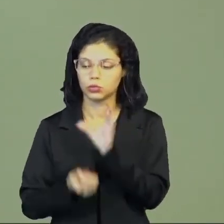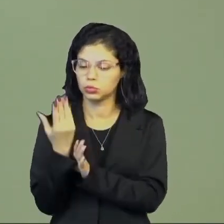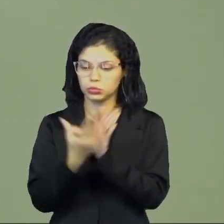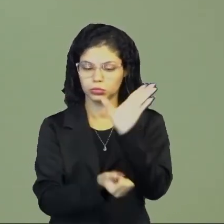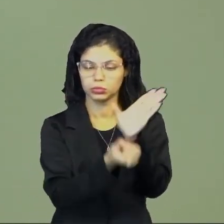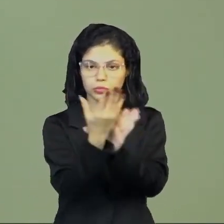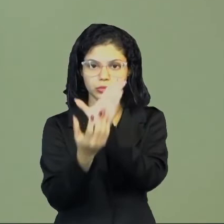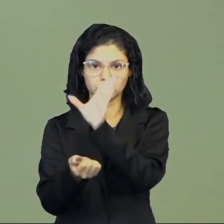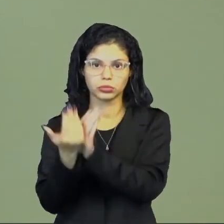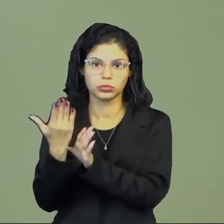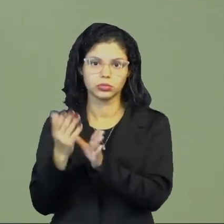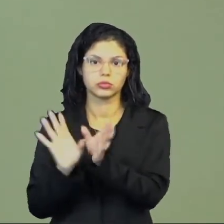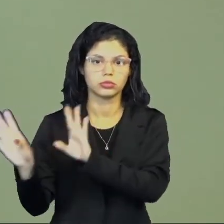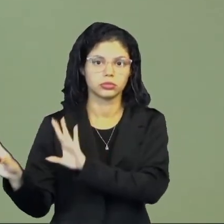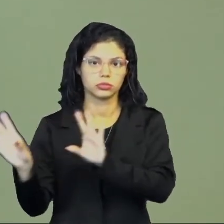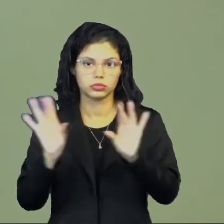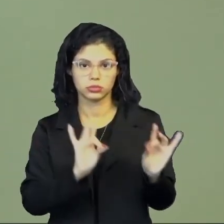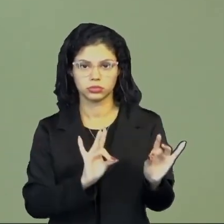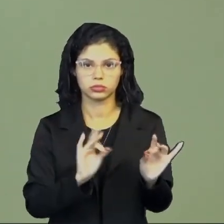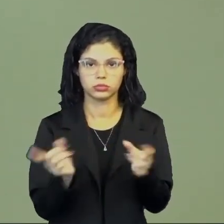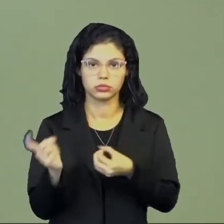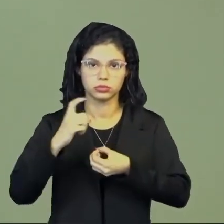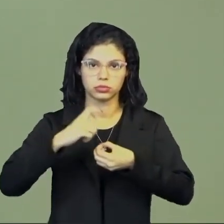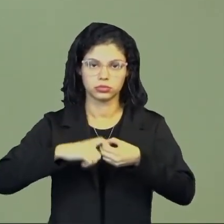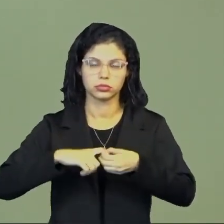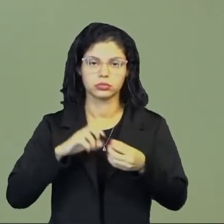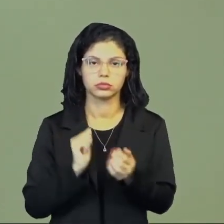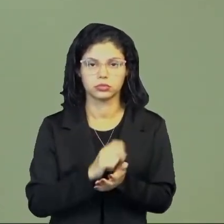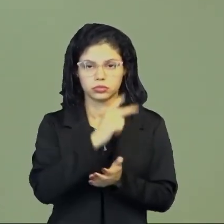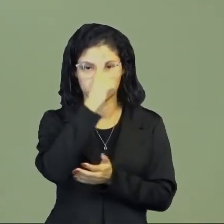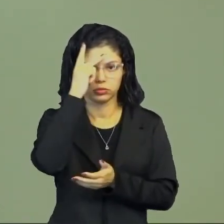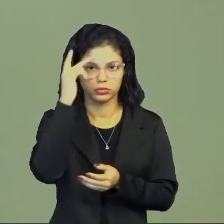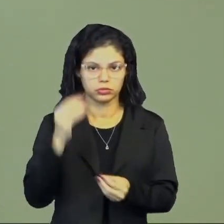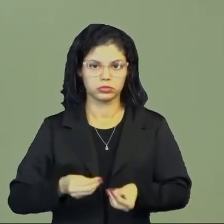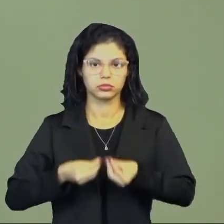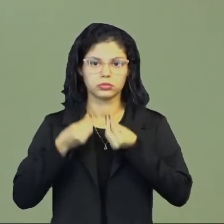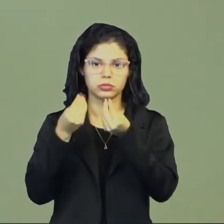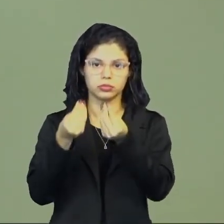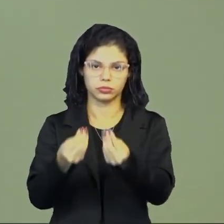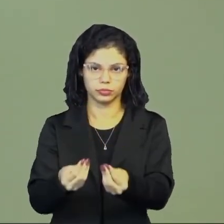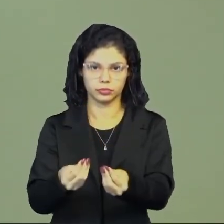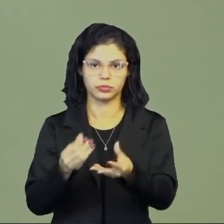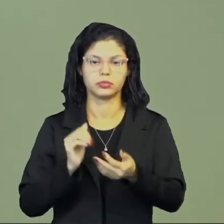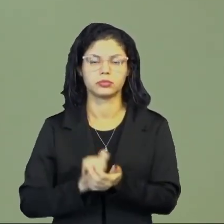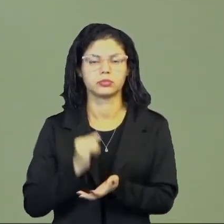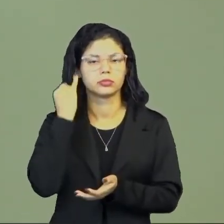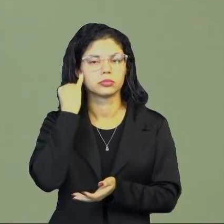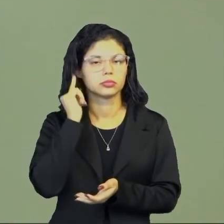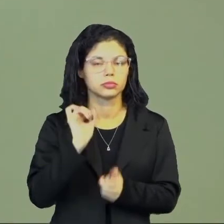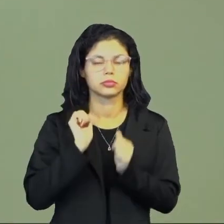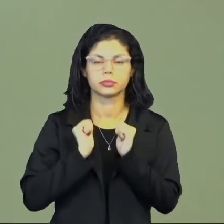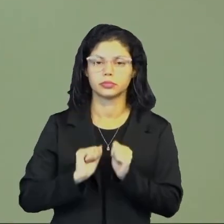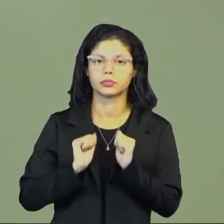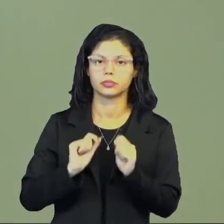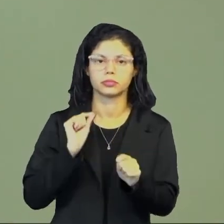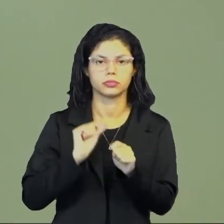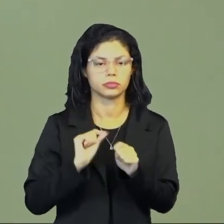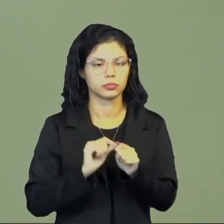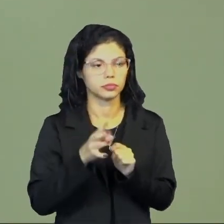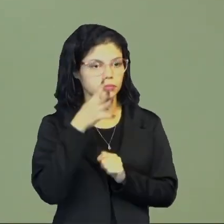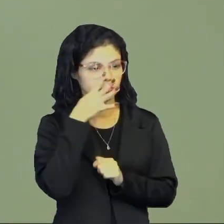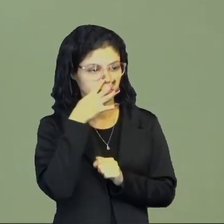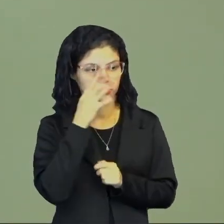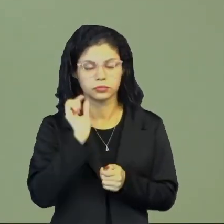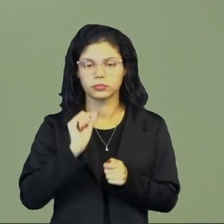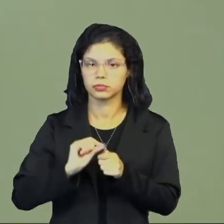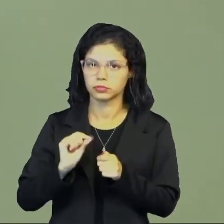surgindo e foram trazendo, né, de volta para as pessoas, né, a ideia de que elas podiam